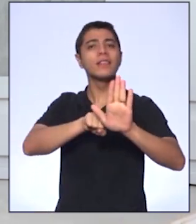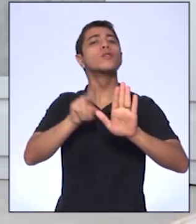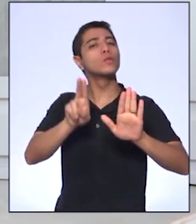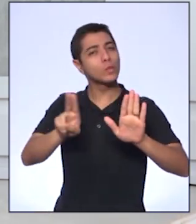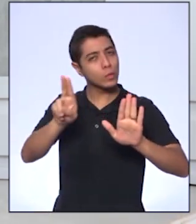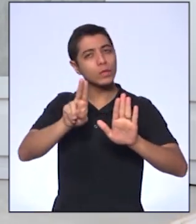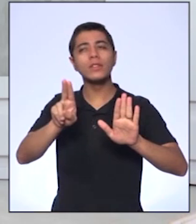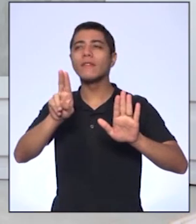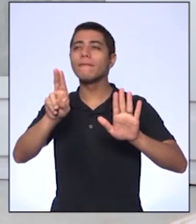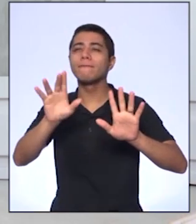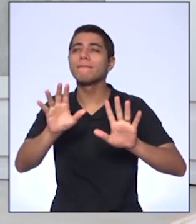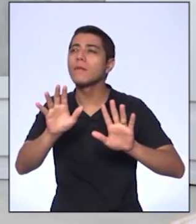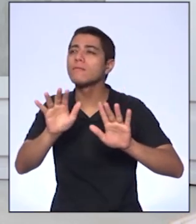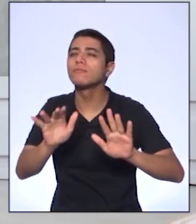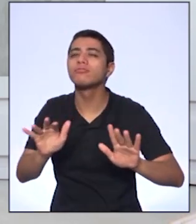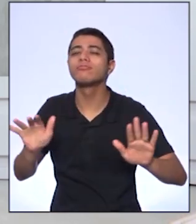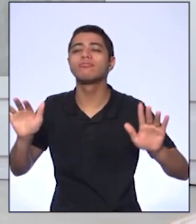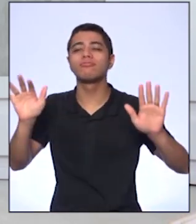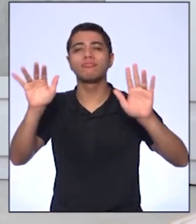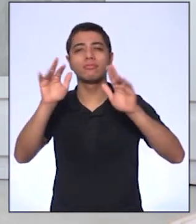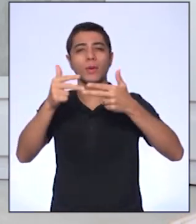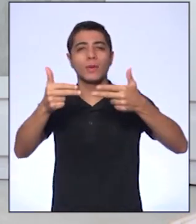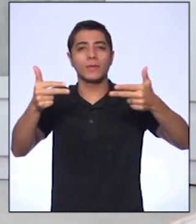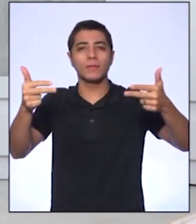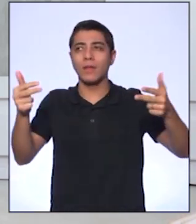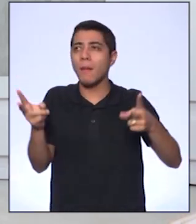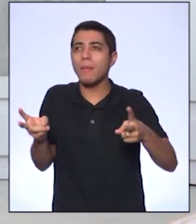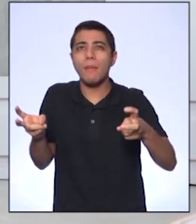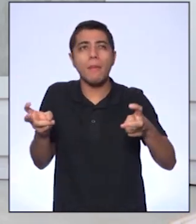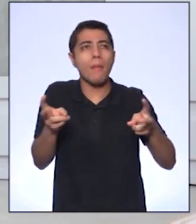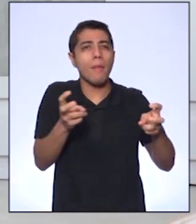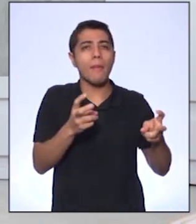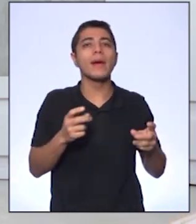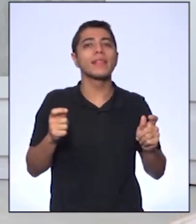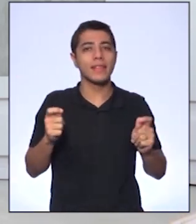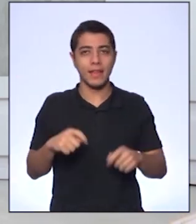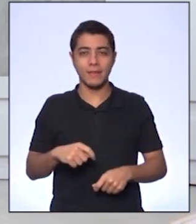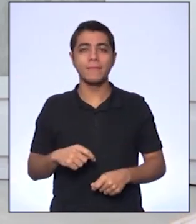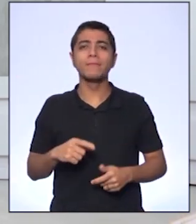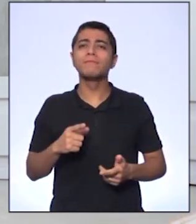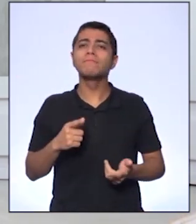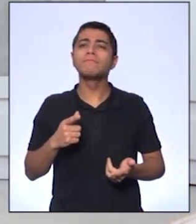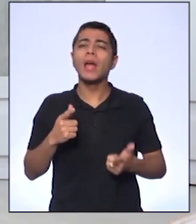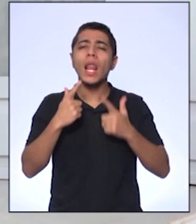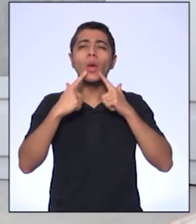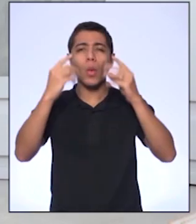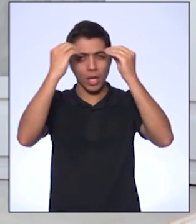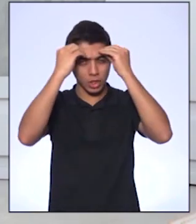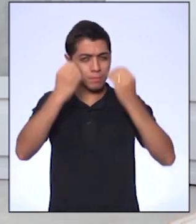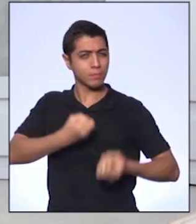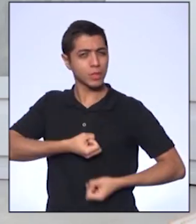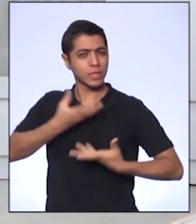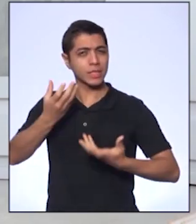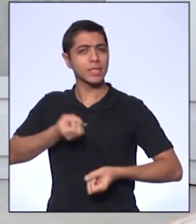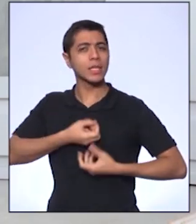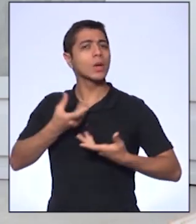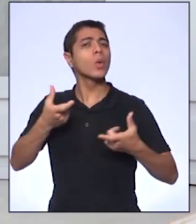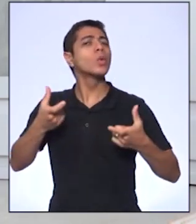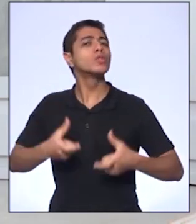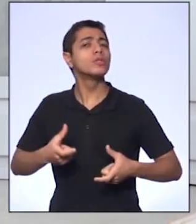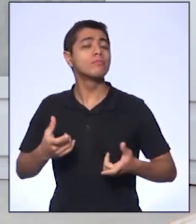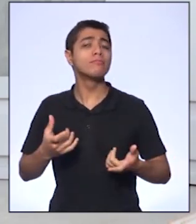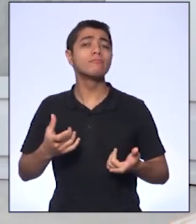Cláudia? Na poesia, obviamente, na música. Às vezes, nos slogans, né, publicitários,